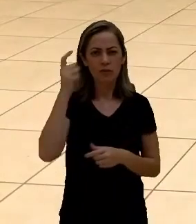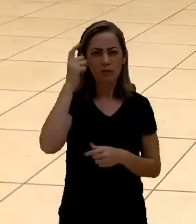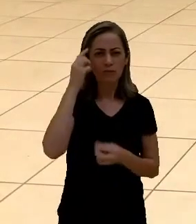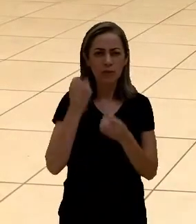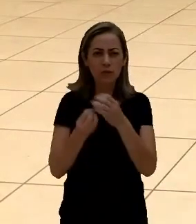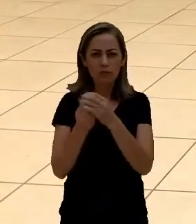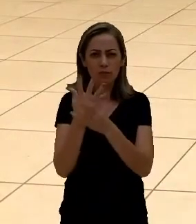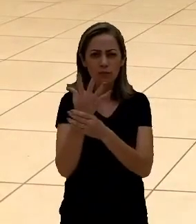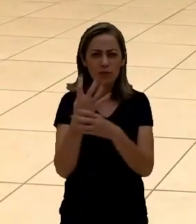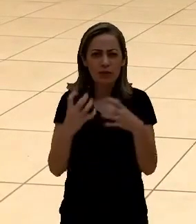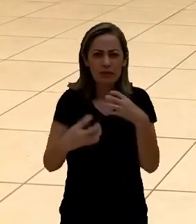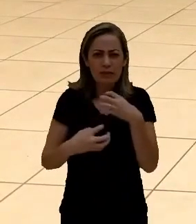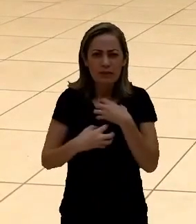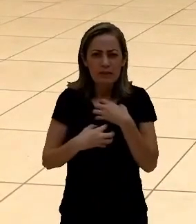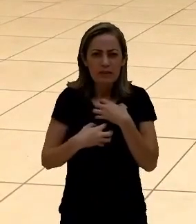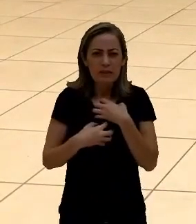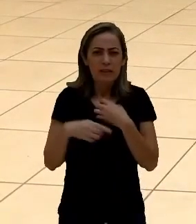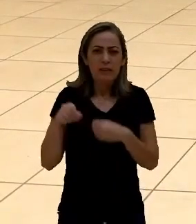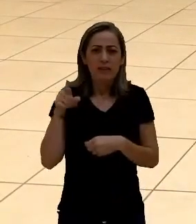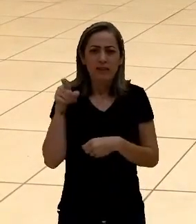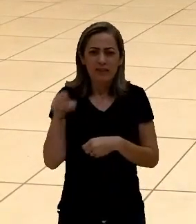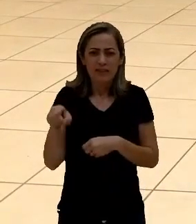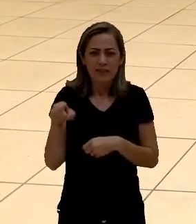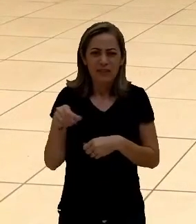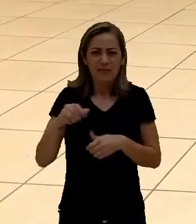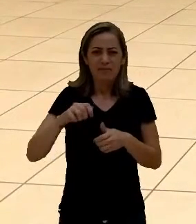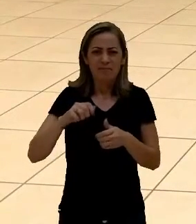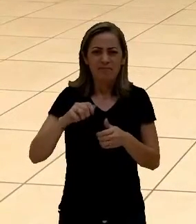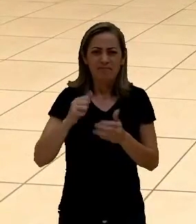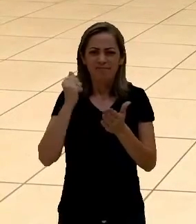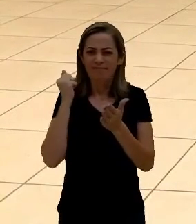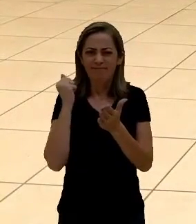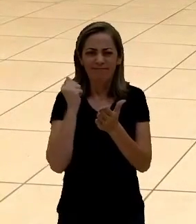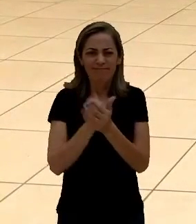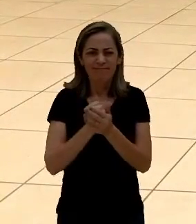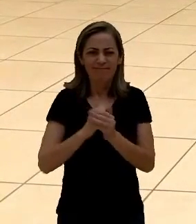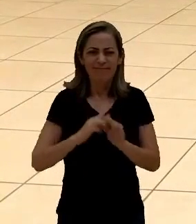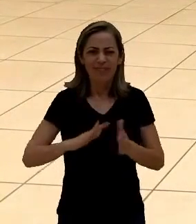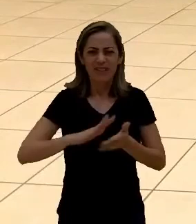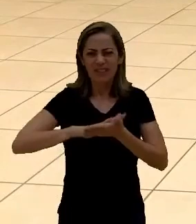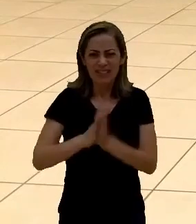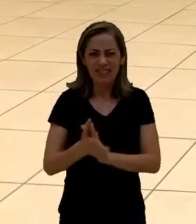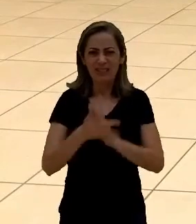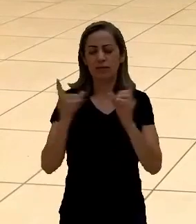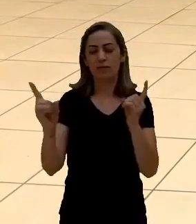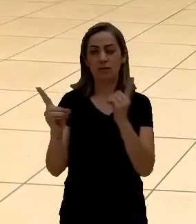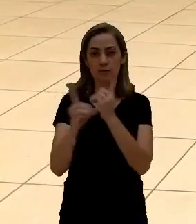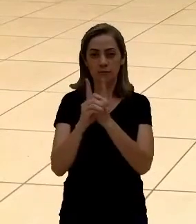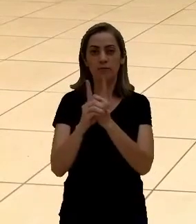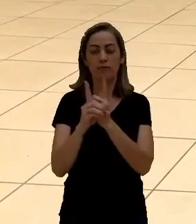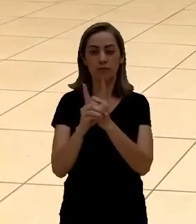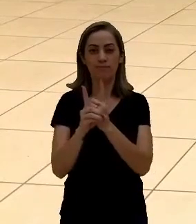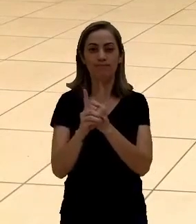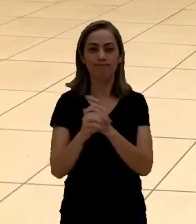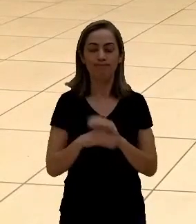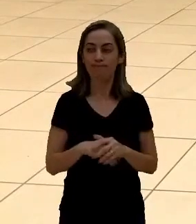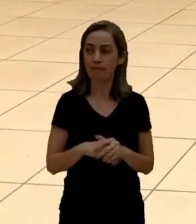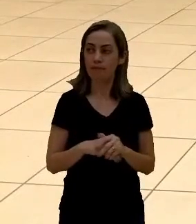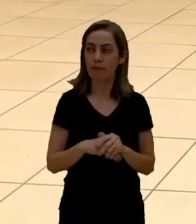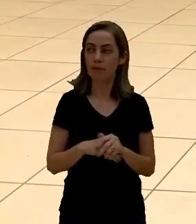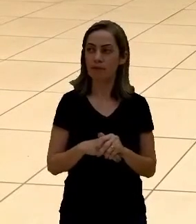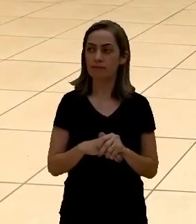criatividades matam o encontro eh não sei se temos eh padres e